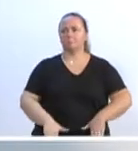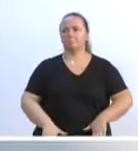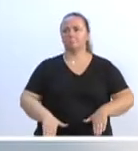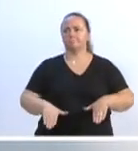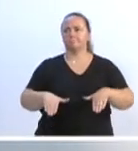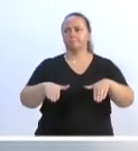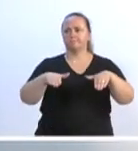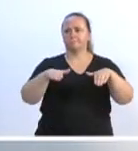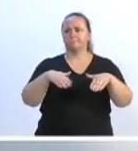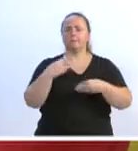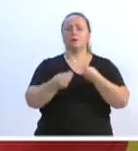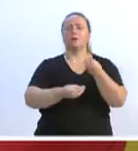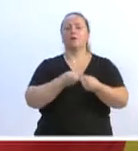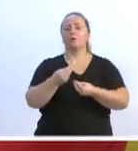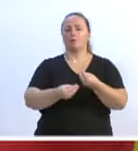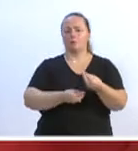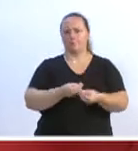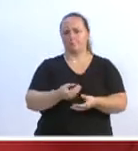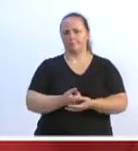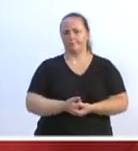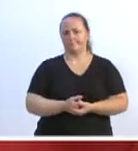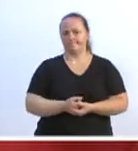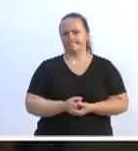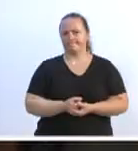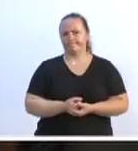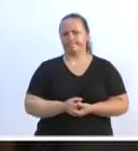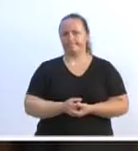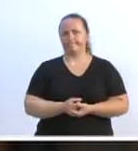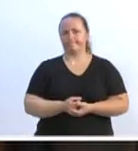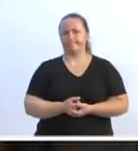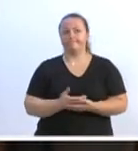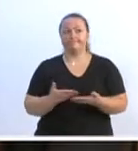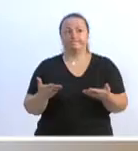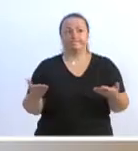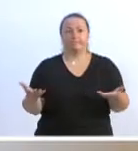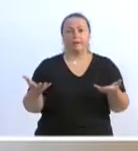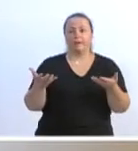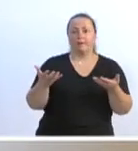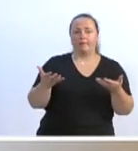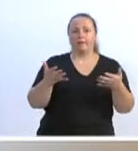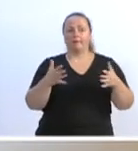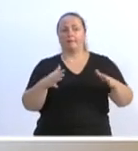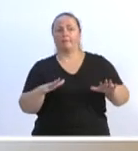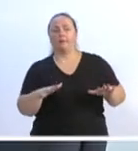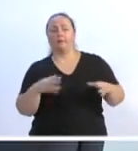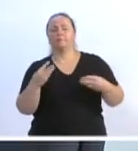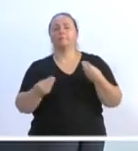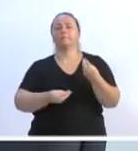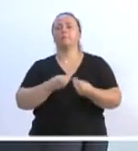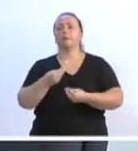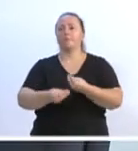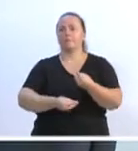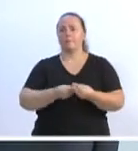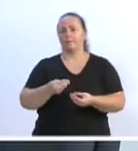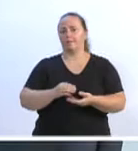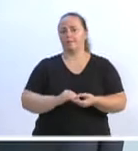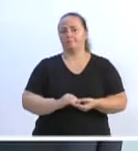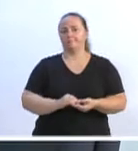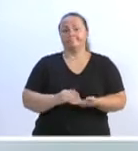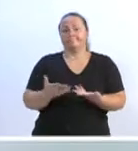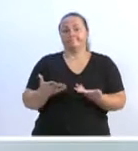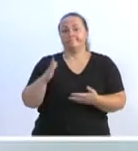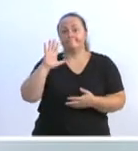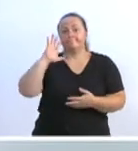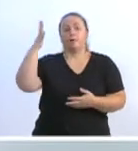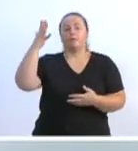rio itajaí assunto que não é uma questão de a gente querer ou não mas pelo histórico da nossa cidade isso é uma questão cíclica